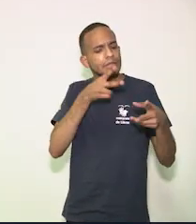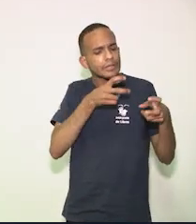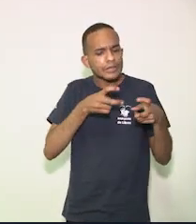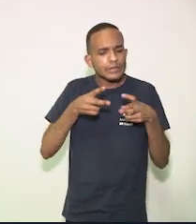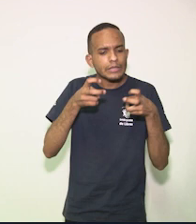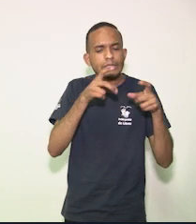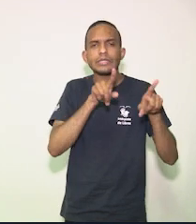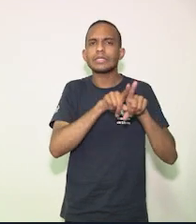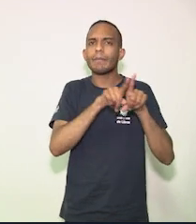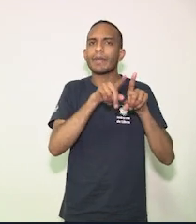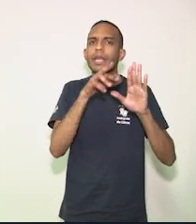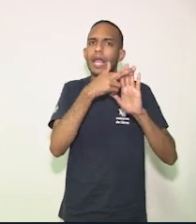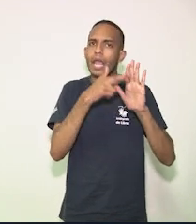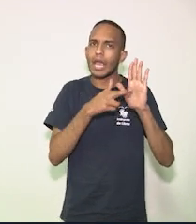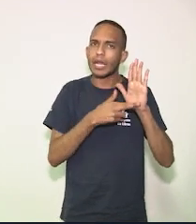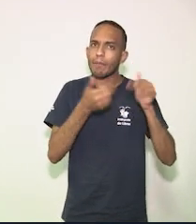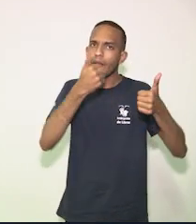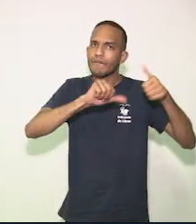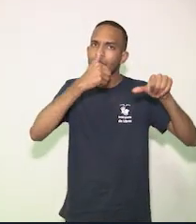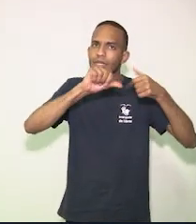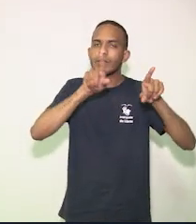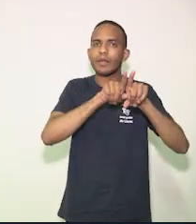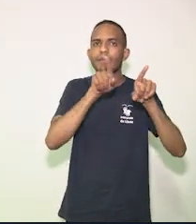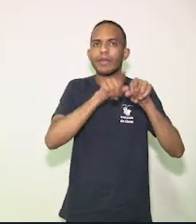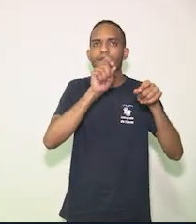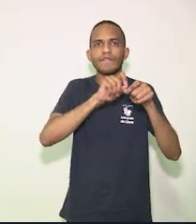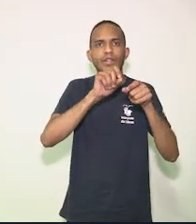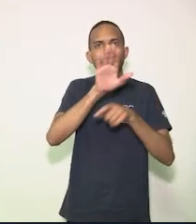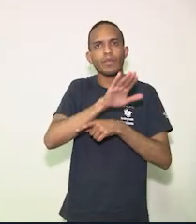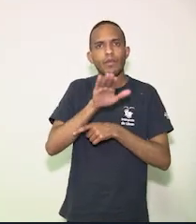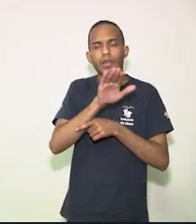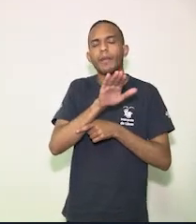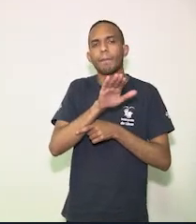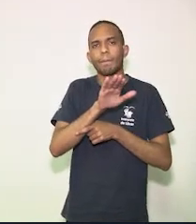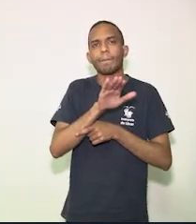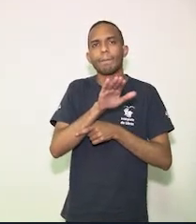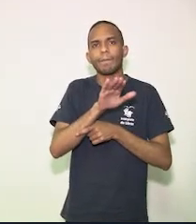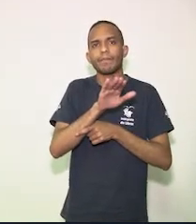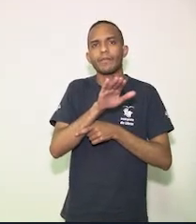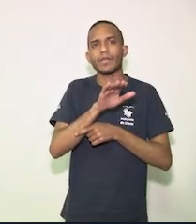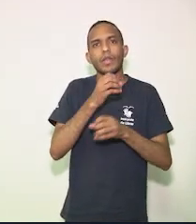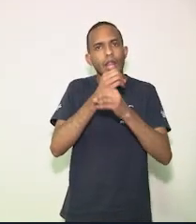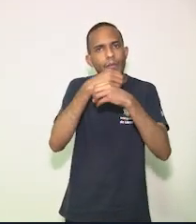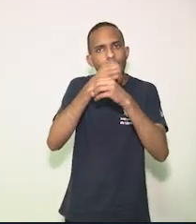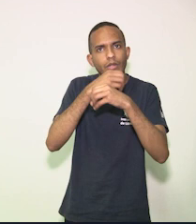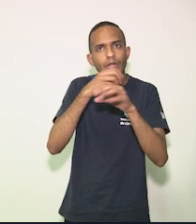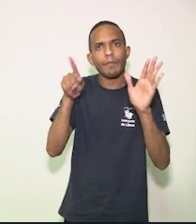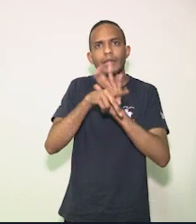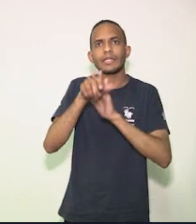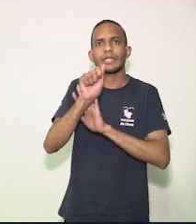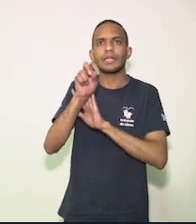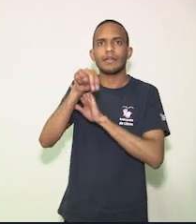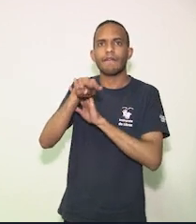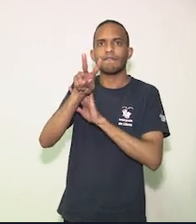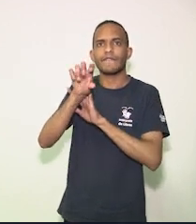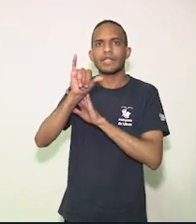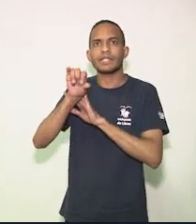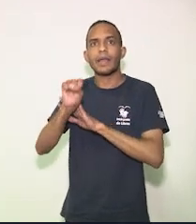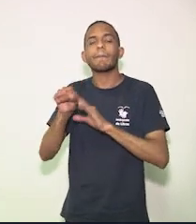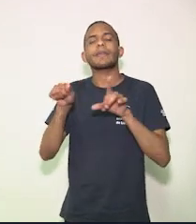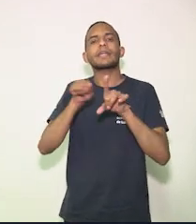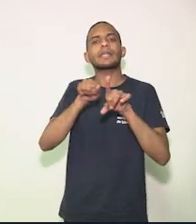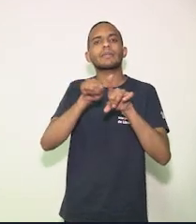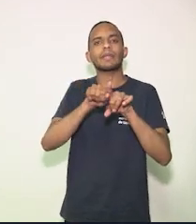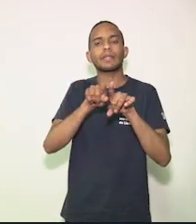com padronização para análise, realizados no LabZoo, que é o laboratório da Covisa da Secretaria Municipal